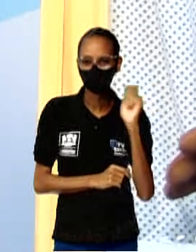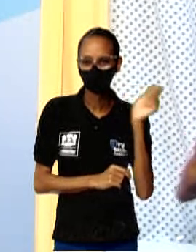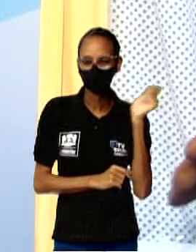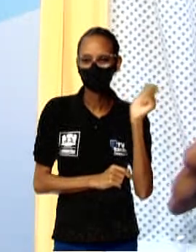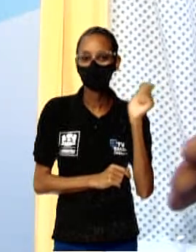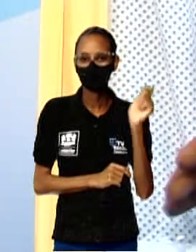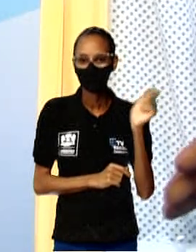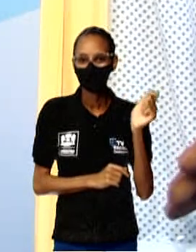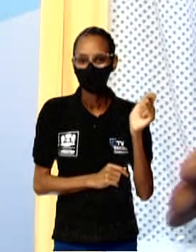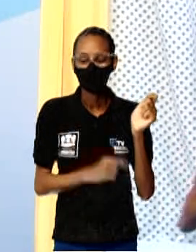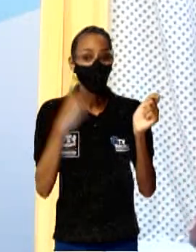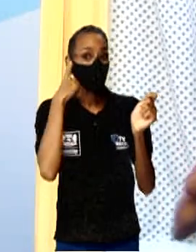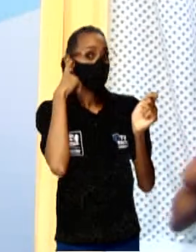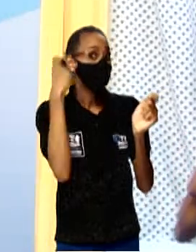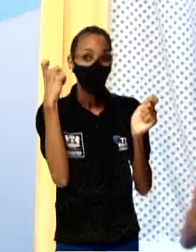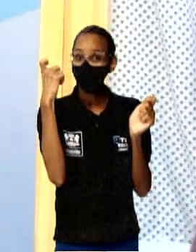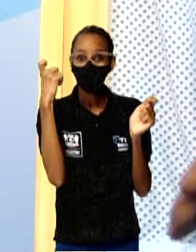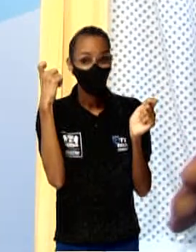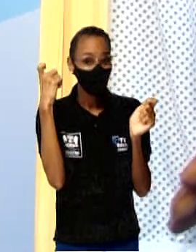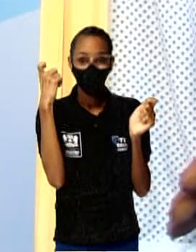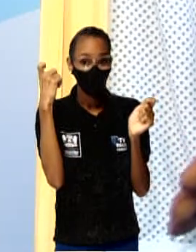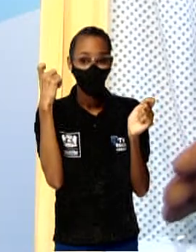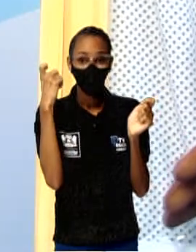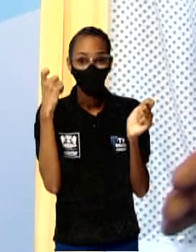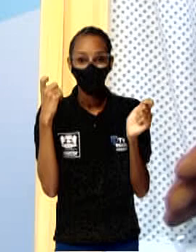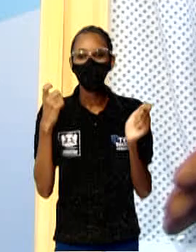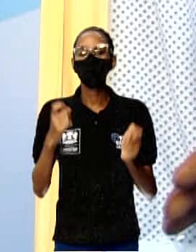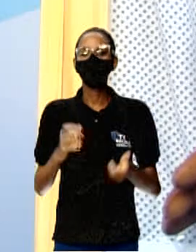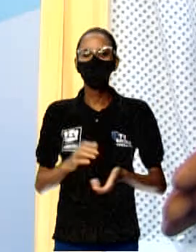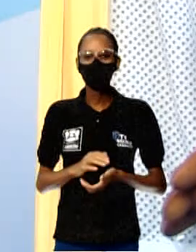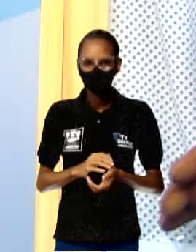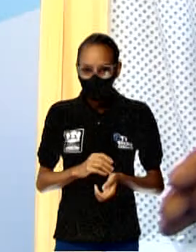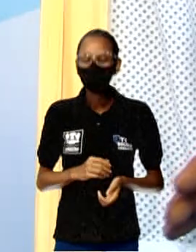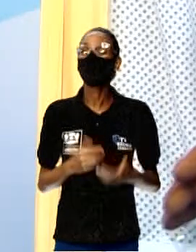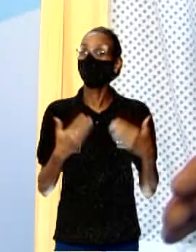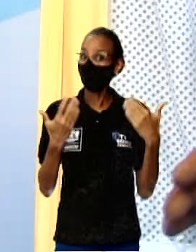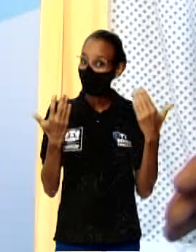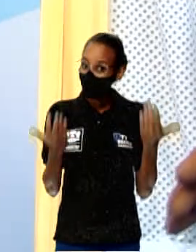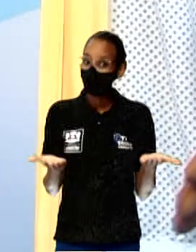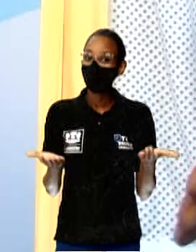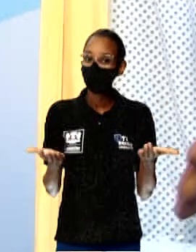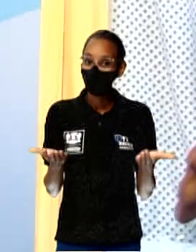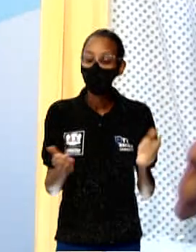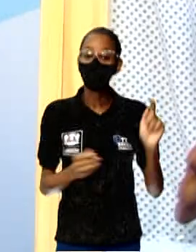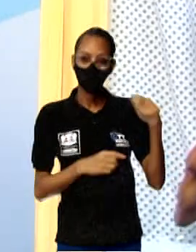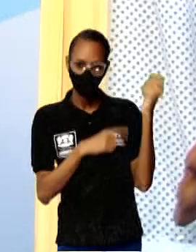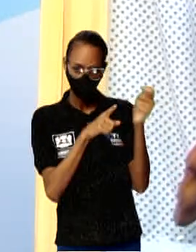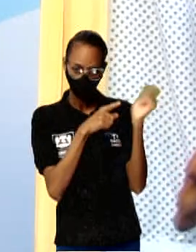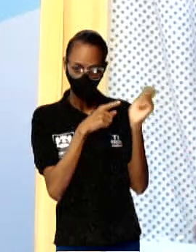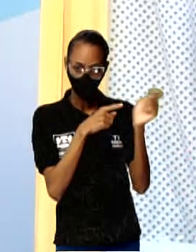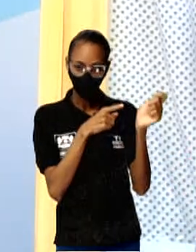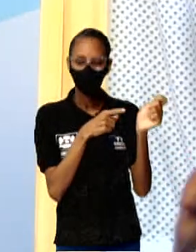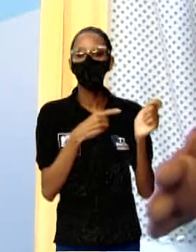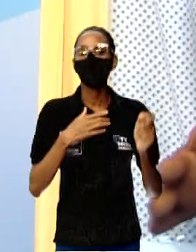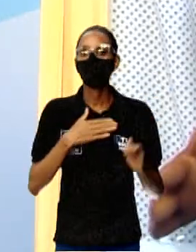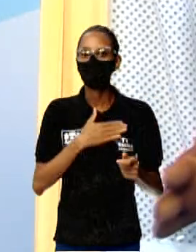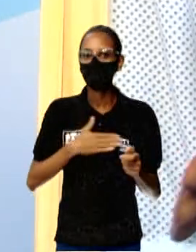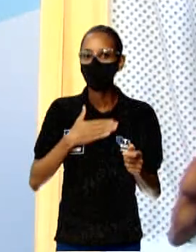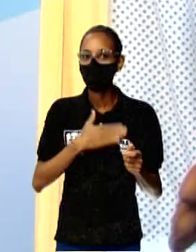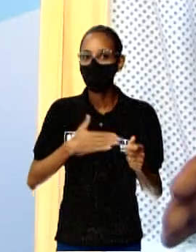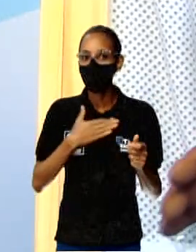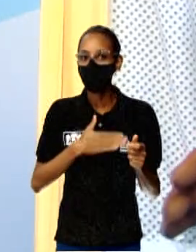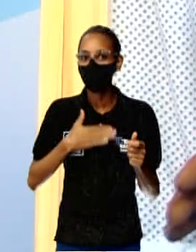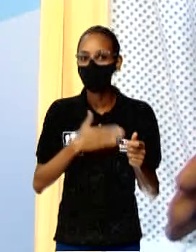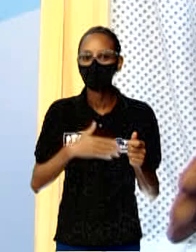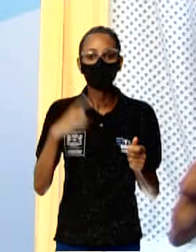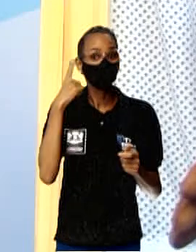é um barulhão Pois é gente o roi eles gostam